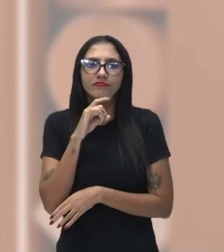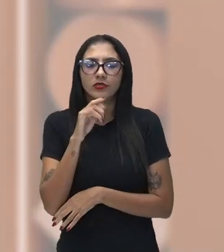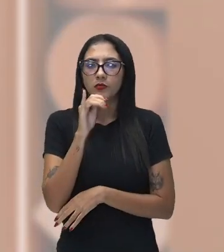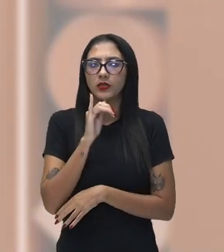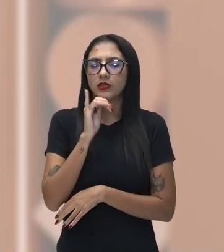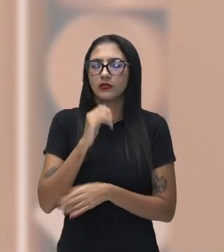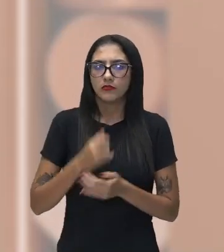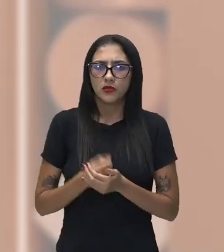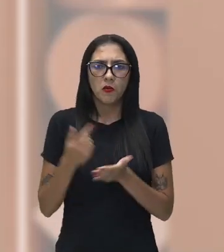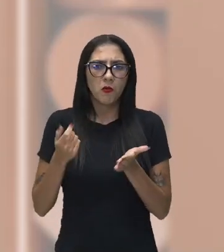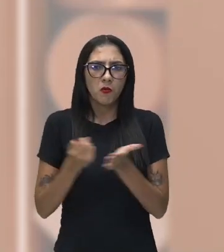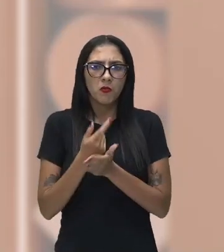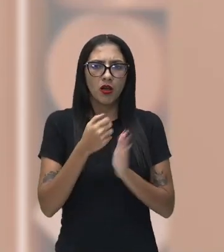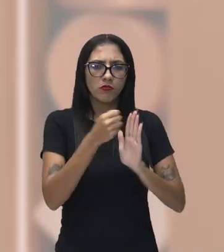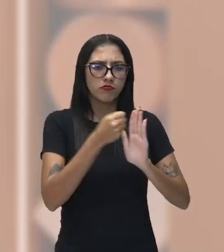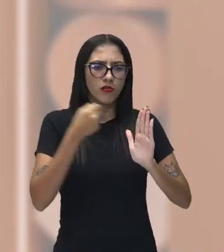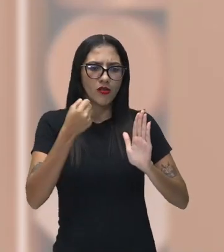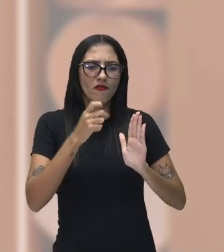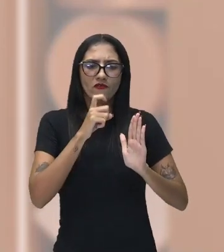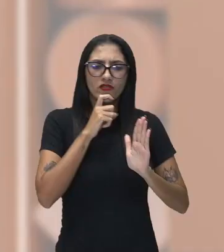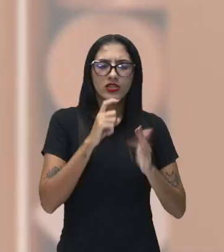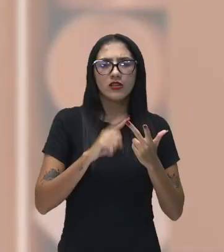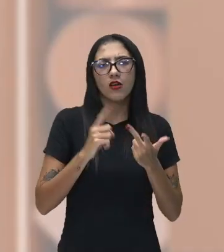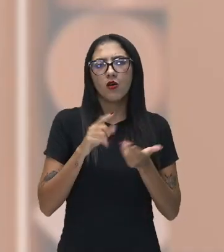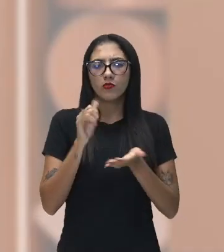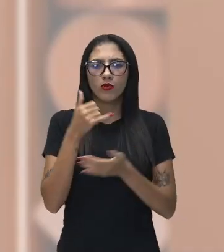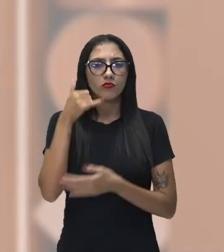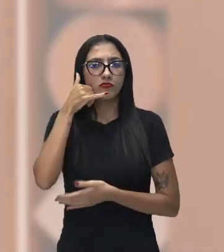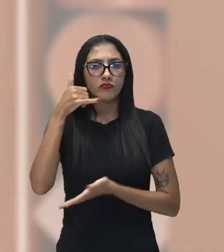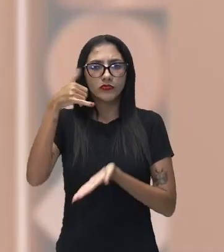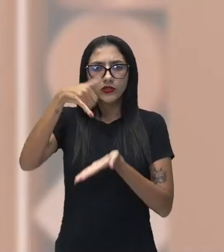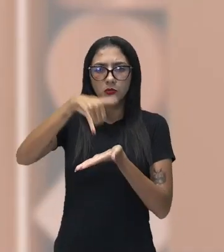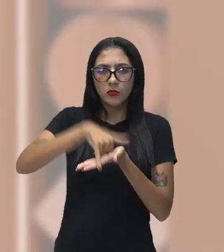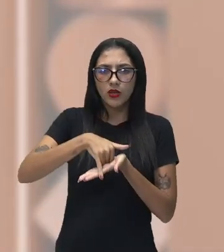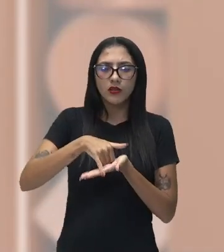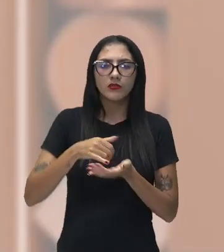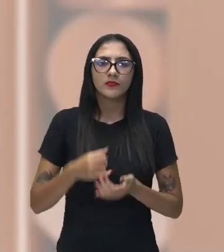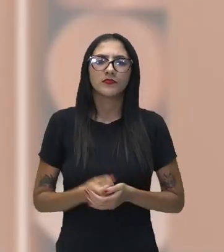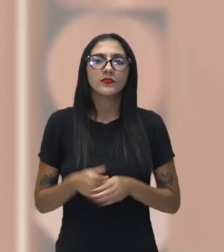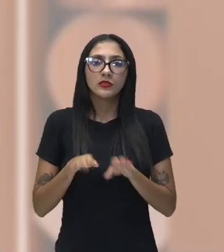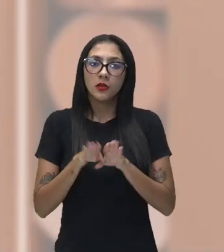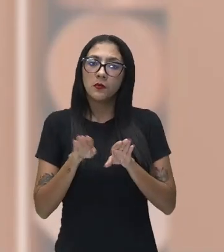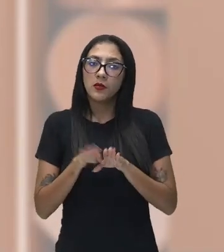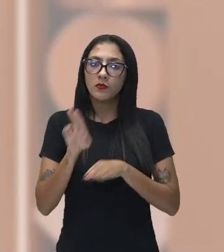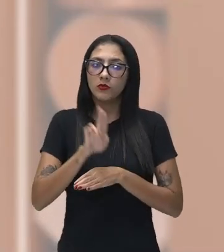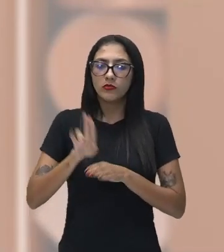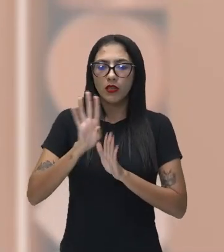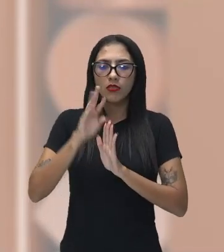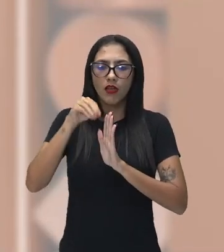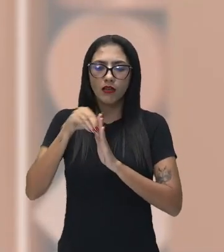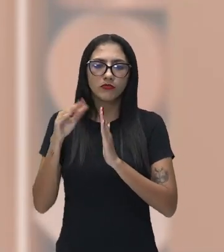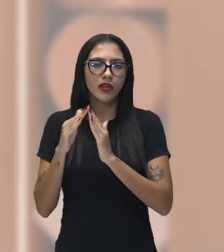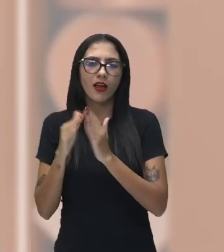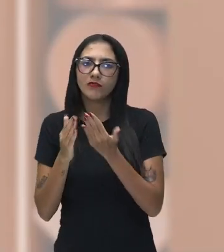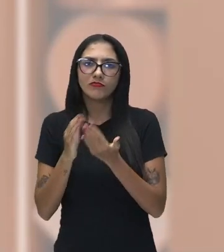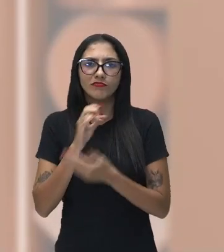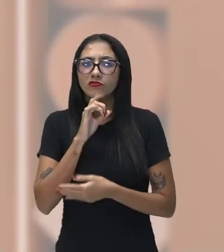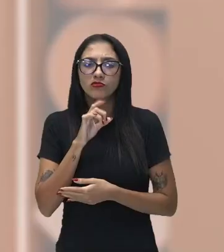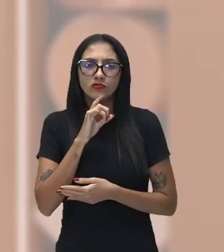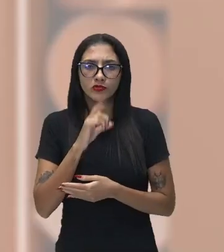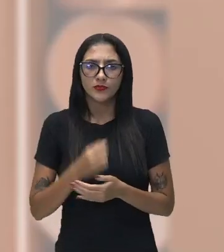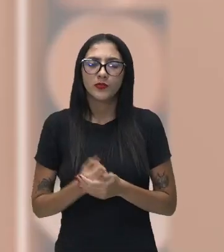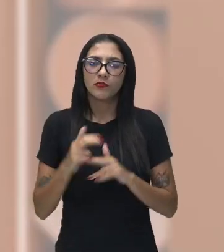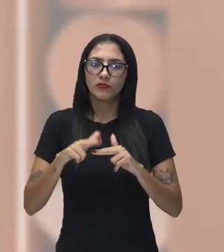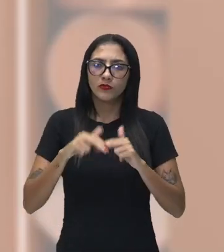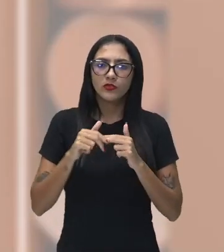uma geladeira, de comprar um televisor, de comprar um telefone, para colocar como também ele parte da sua casa, de integrar sua mobília. Então, claro que